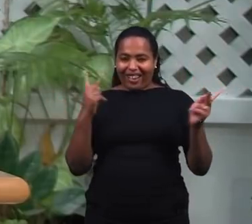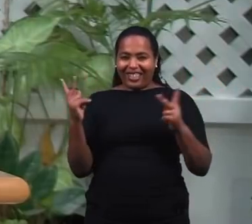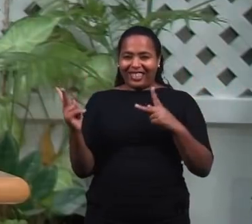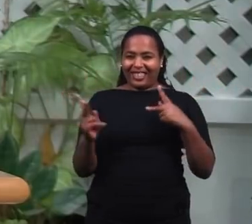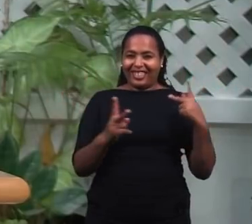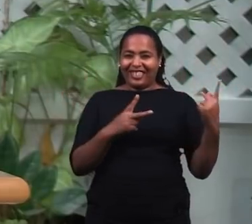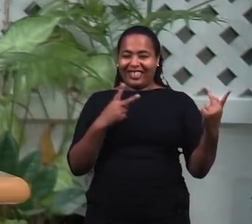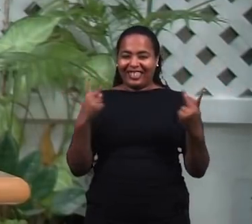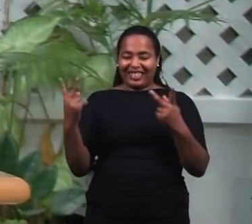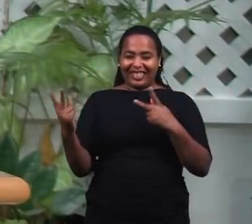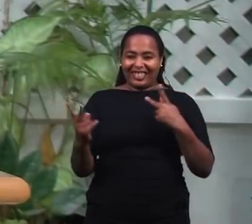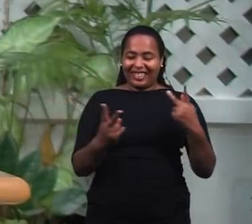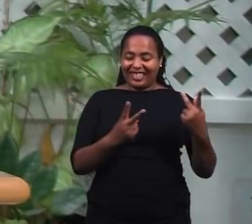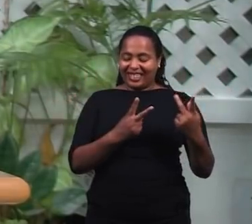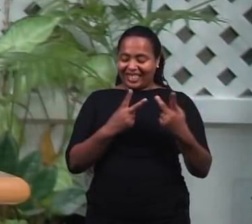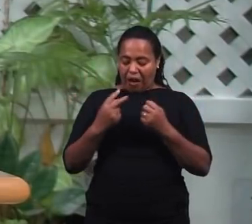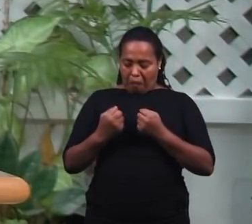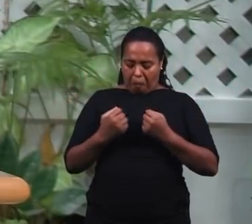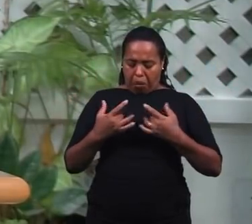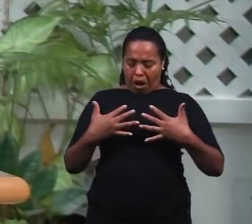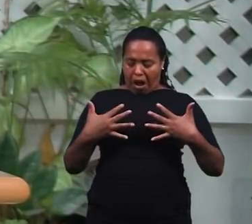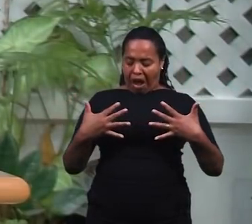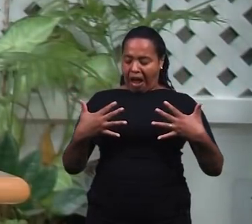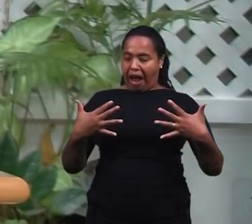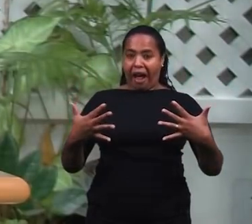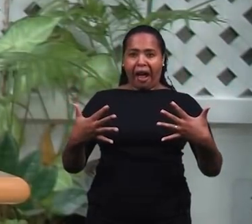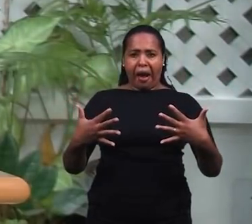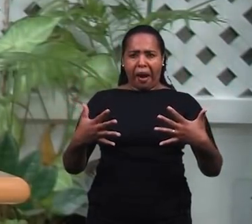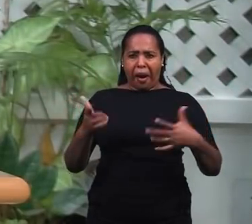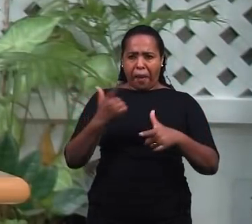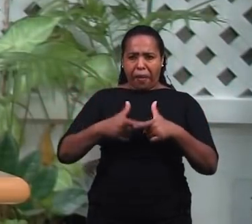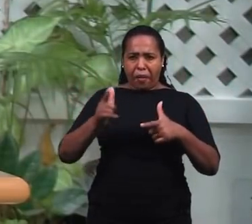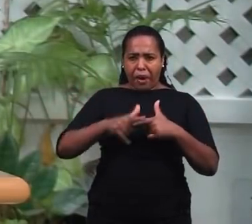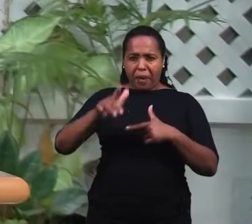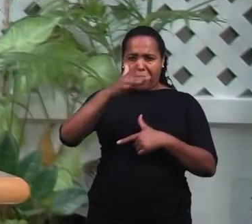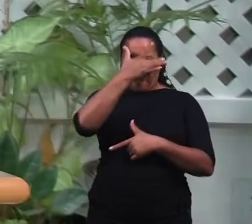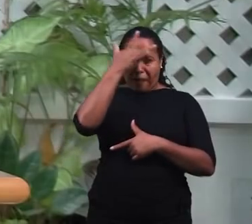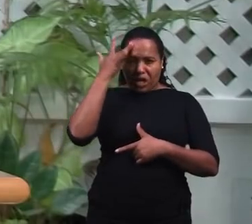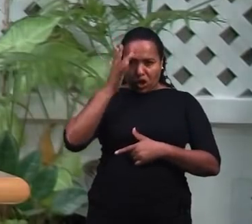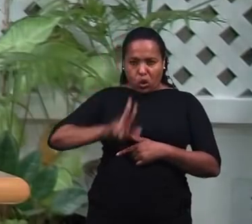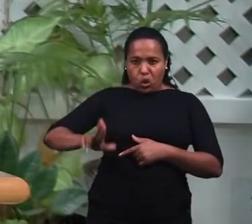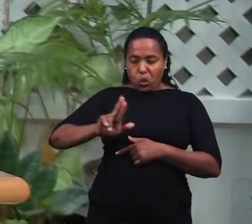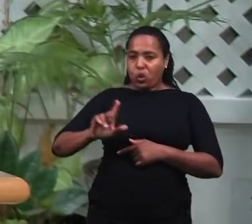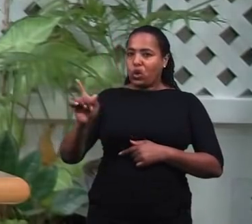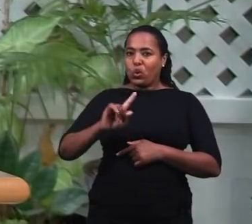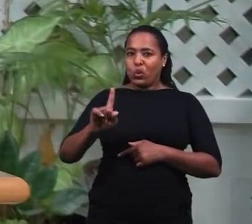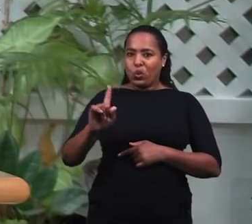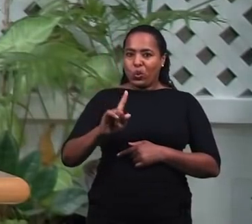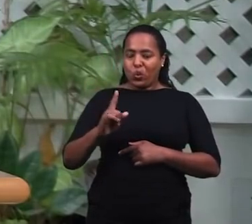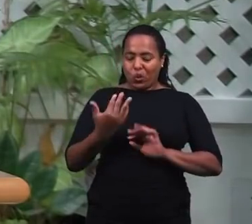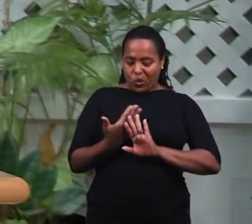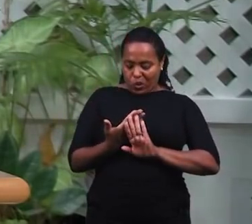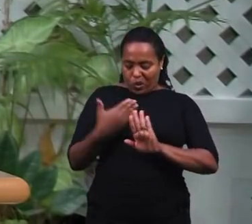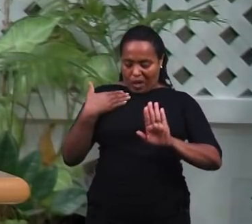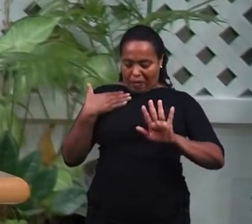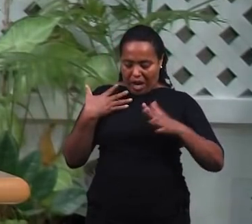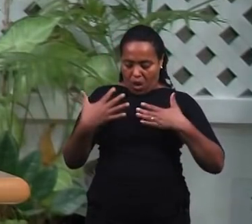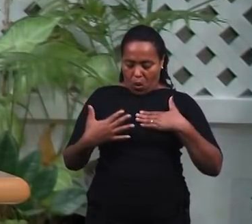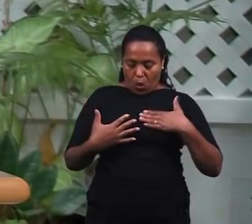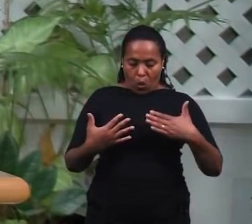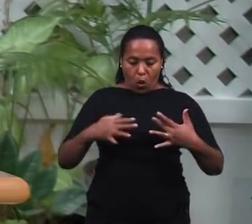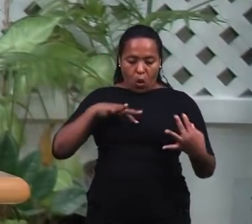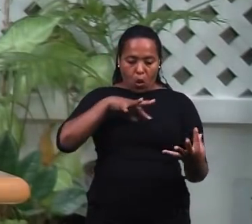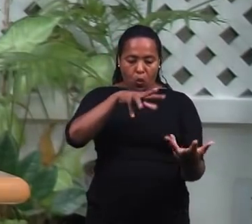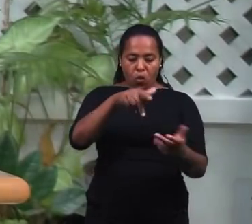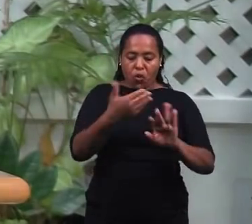uma veste que não traz problema para quem veste. Separa o corpo